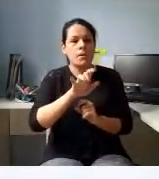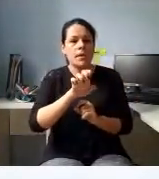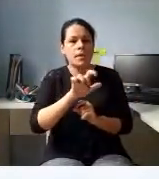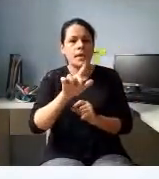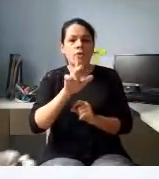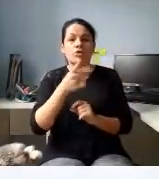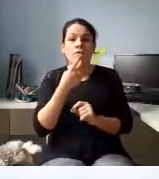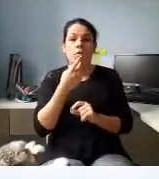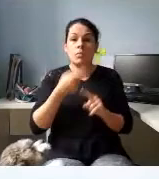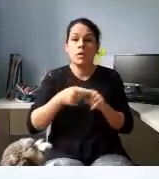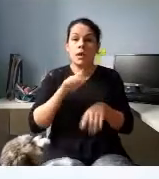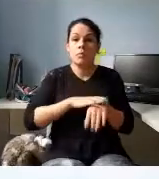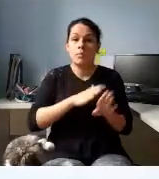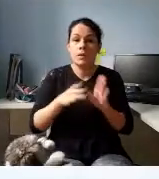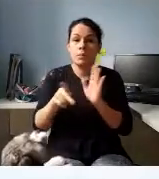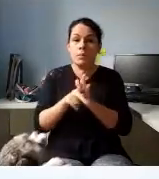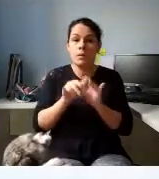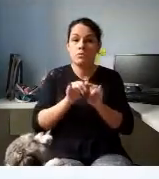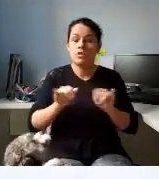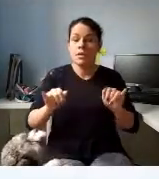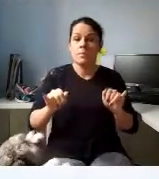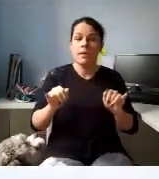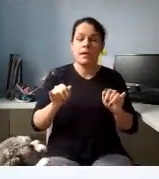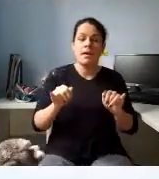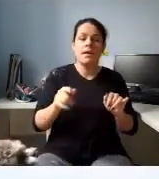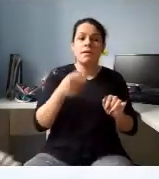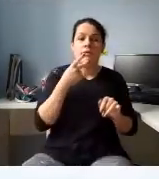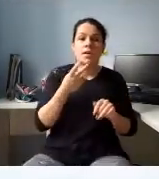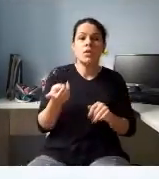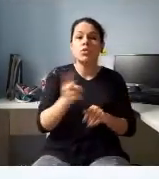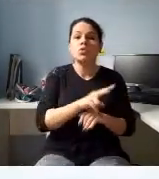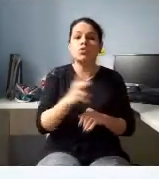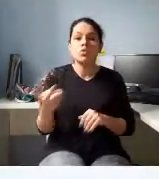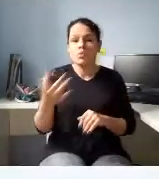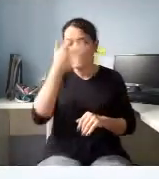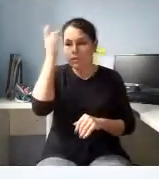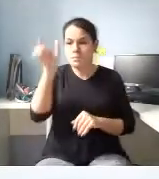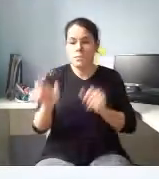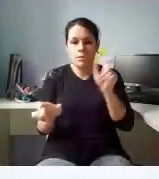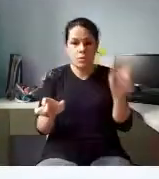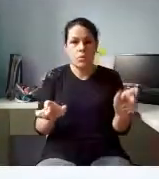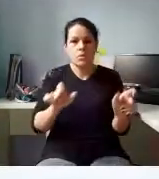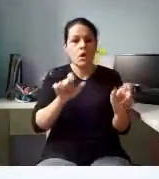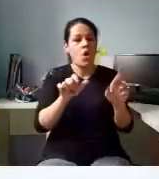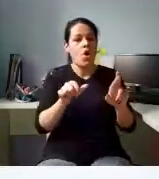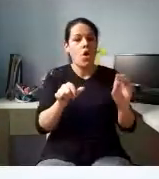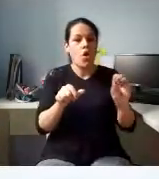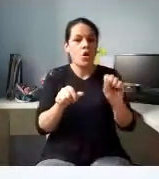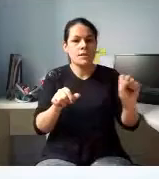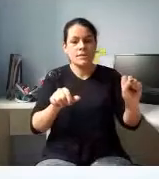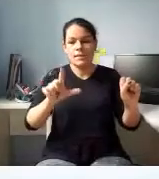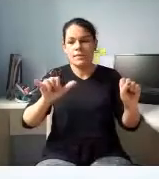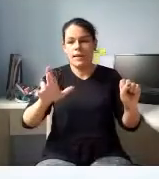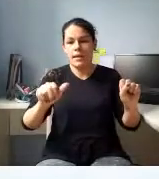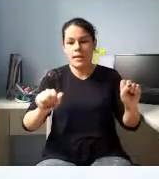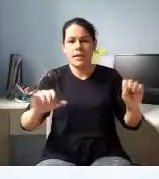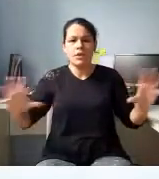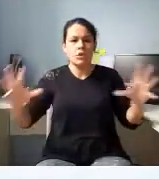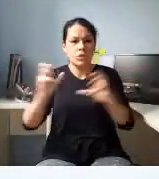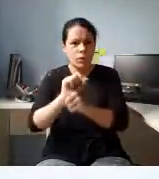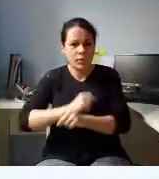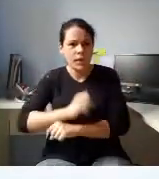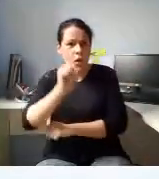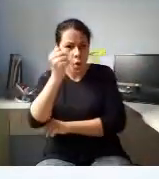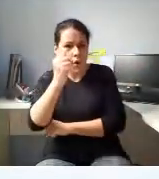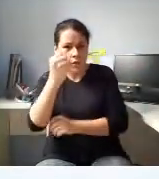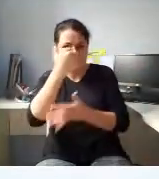de campanha, e vale destacar que os dois candidatos, esses dois candidatos, obviamente, nós temos 8 candidatos no total. Estamos falando de dois